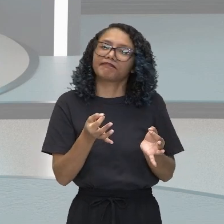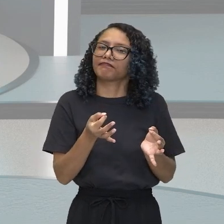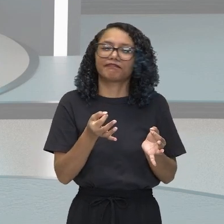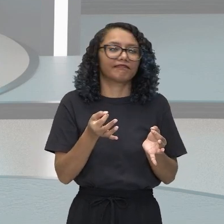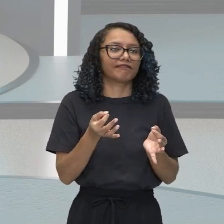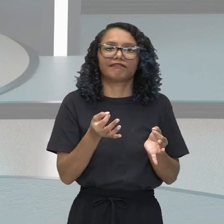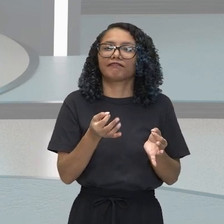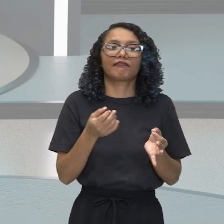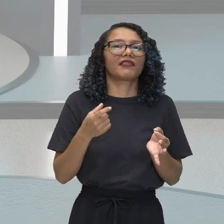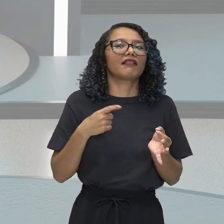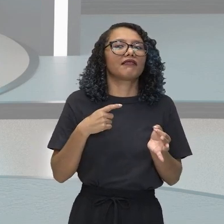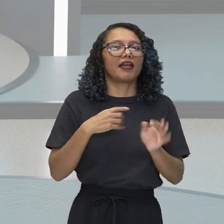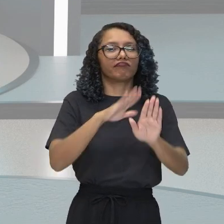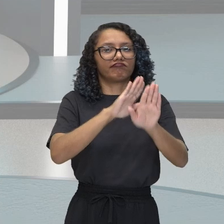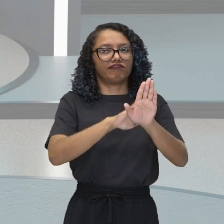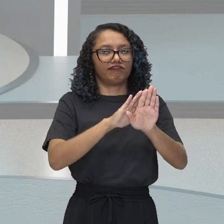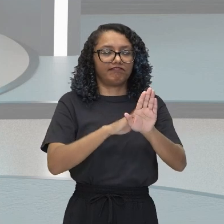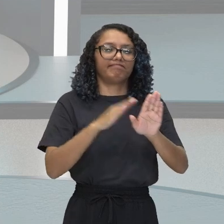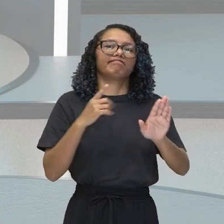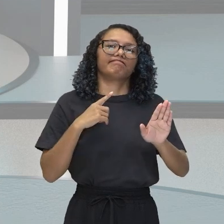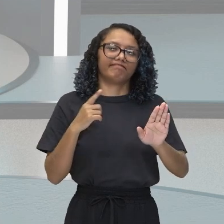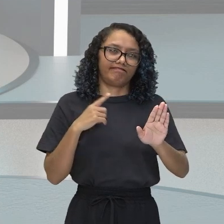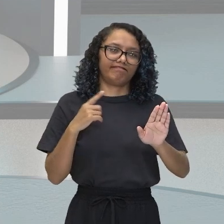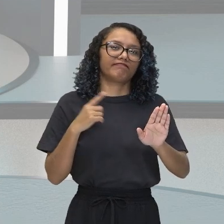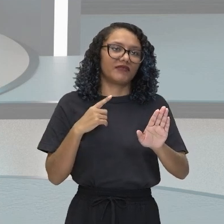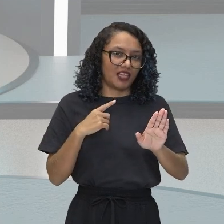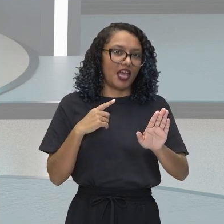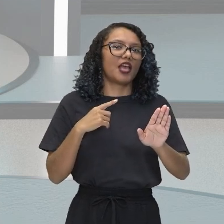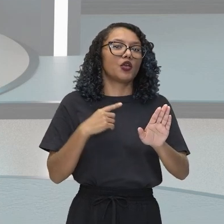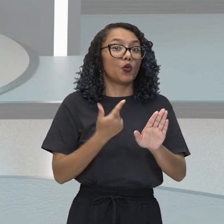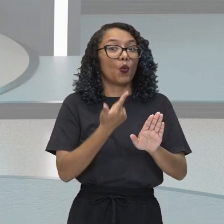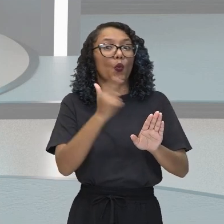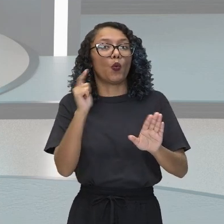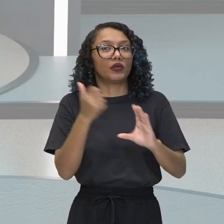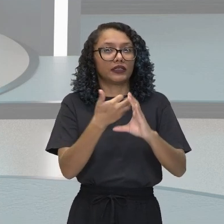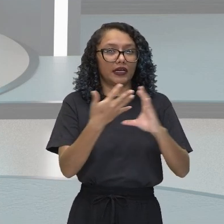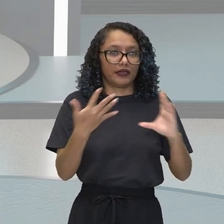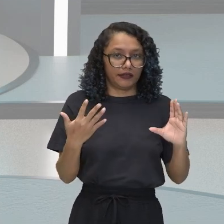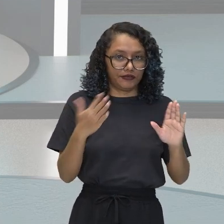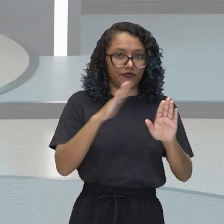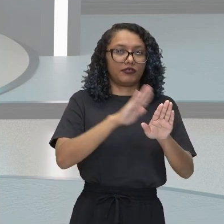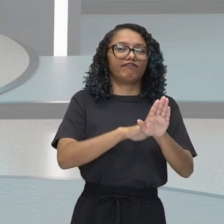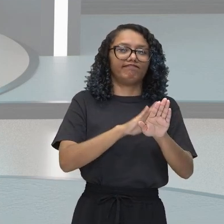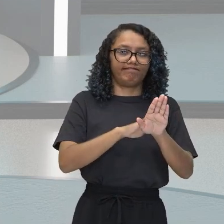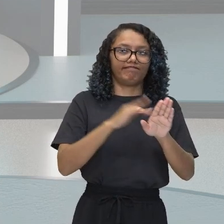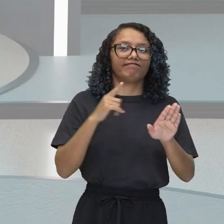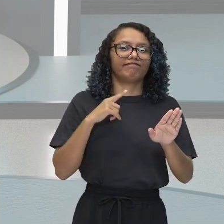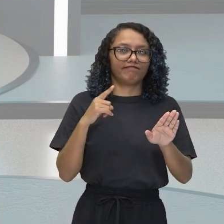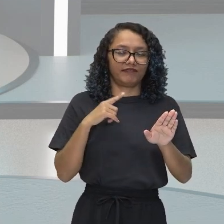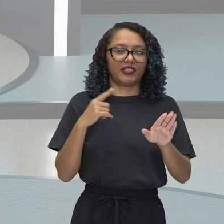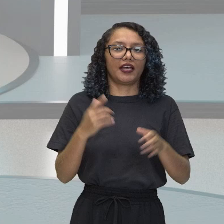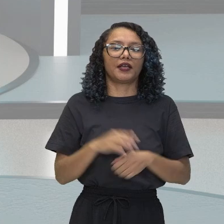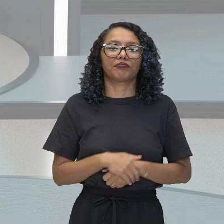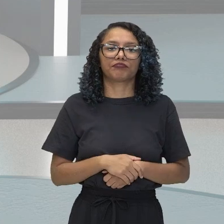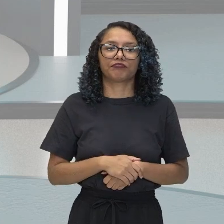Tem muito mais por trás. A dança, ela pode ser de